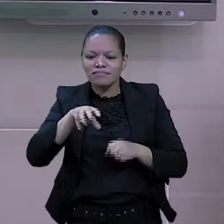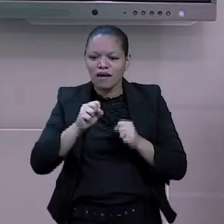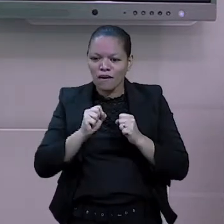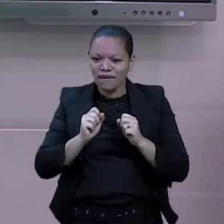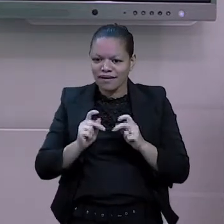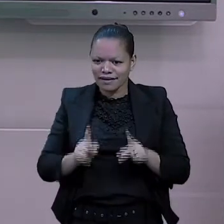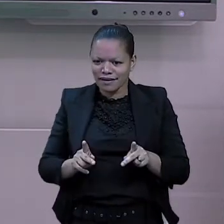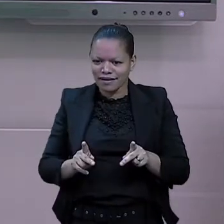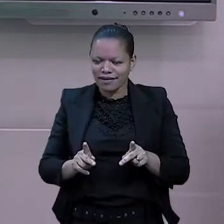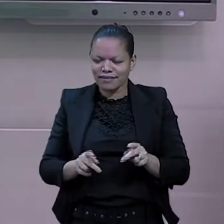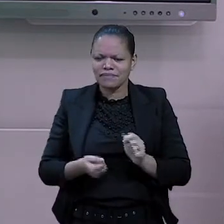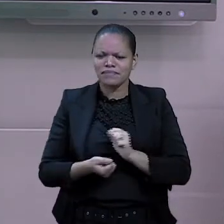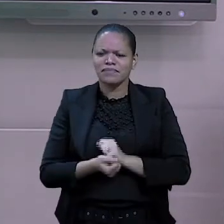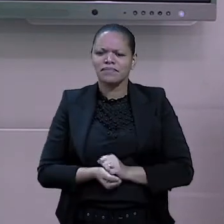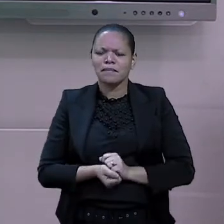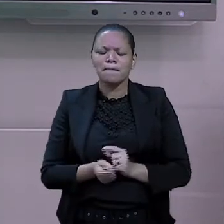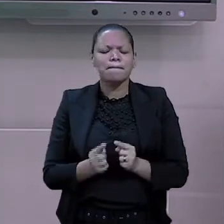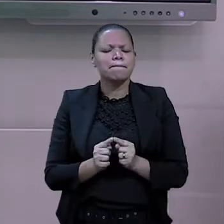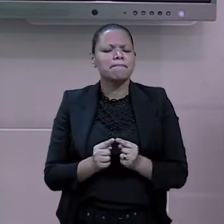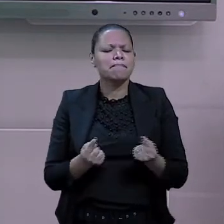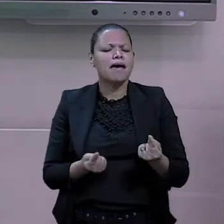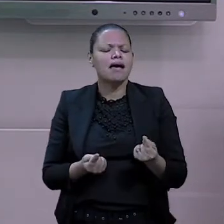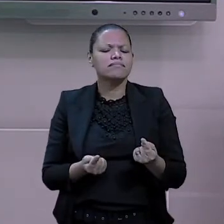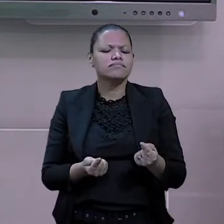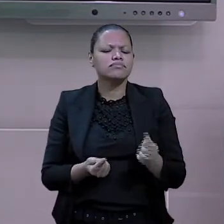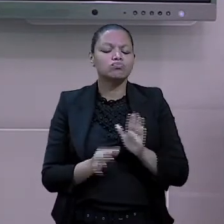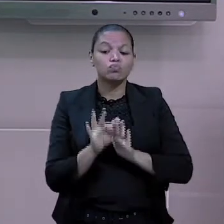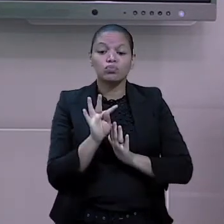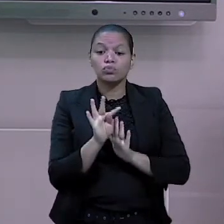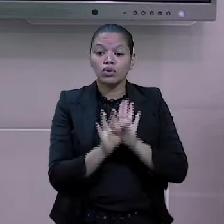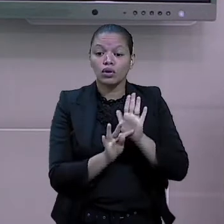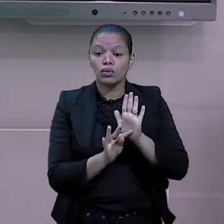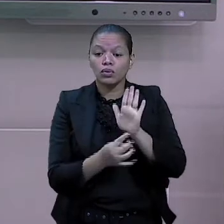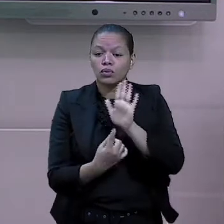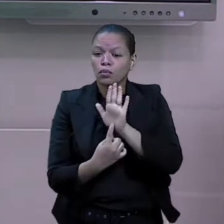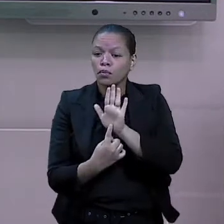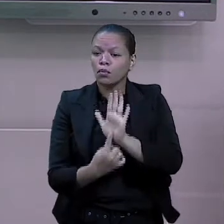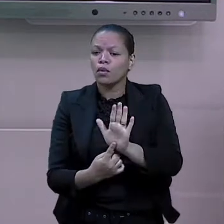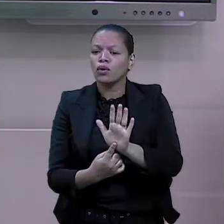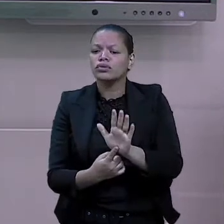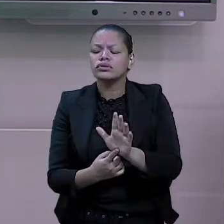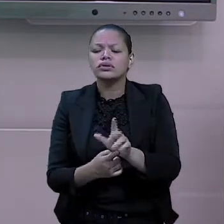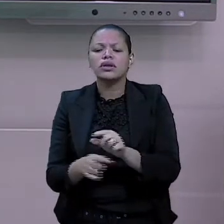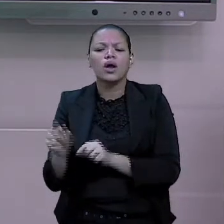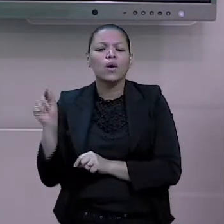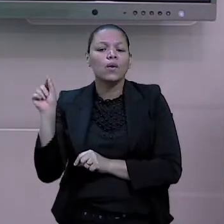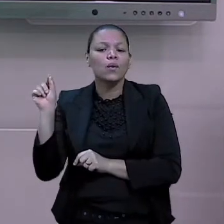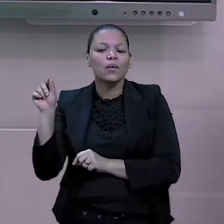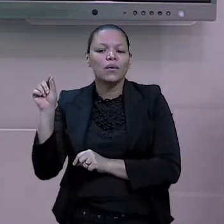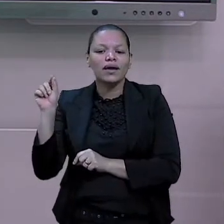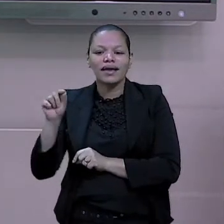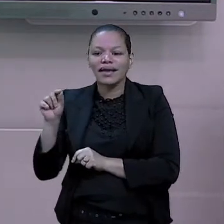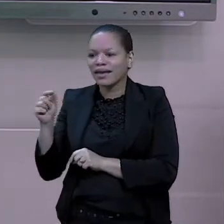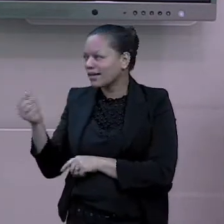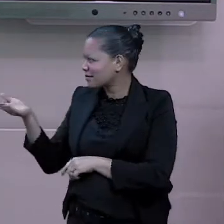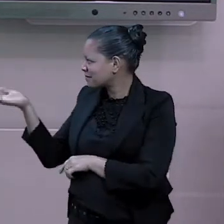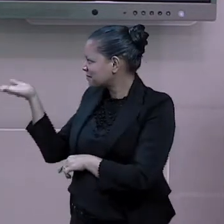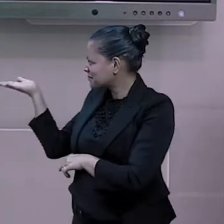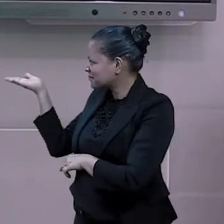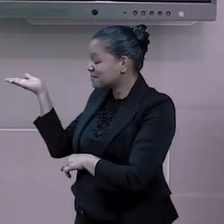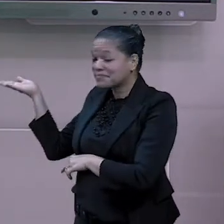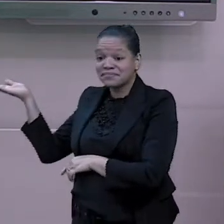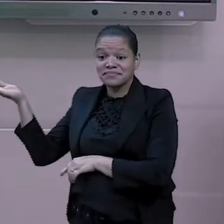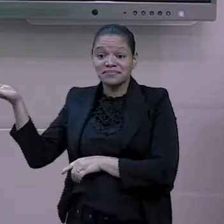sobre as tirinhas. O que são as tirinhas? É um texto bacana de ser lido e eles se